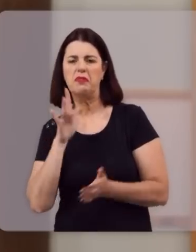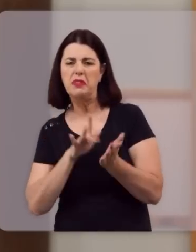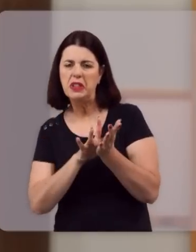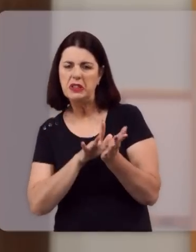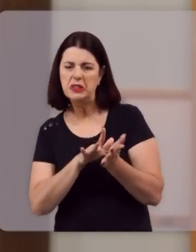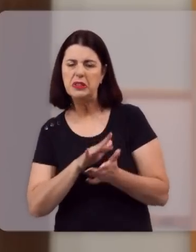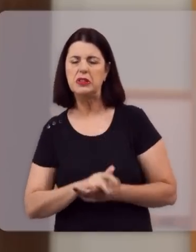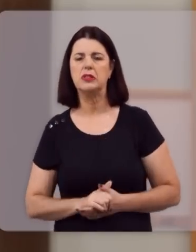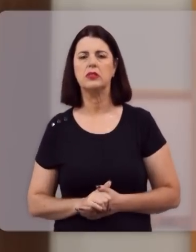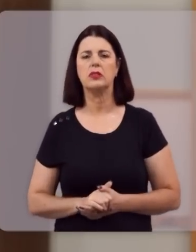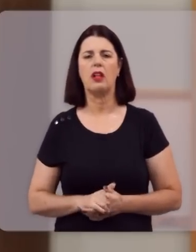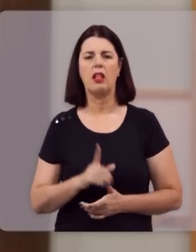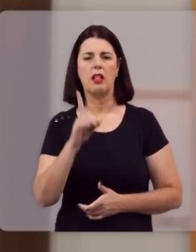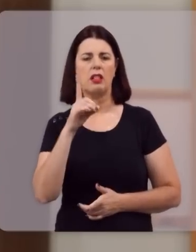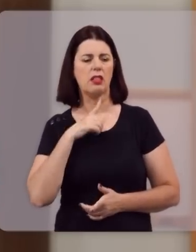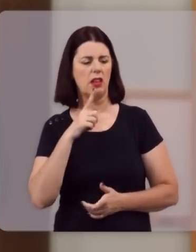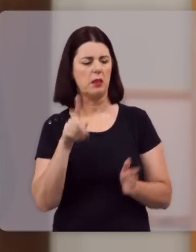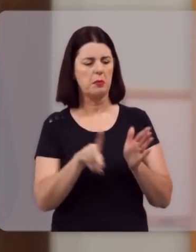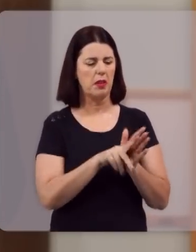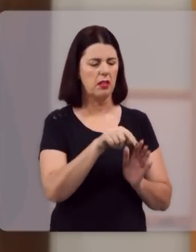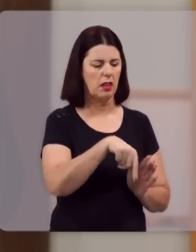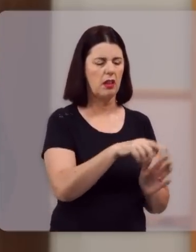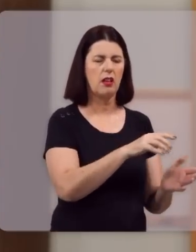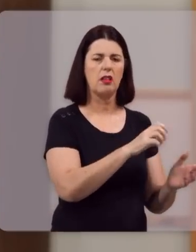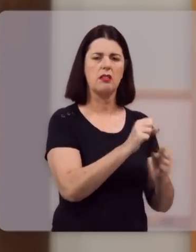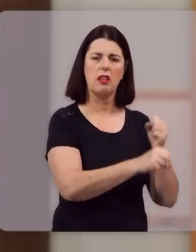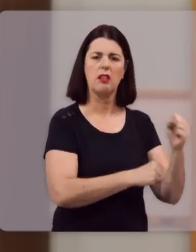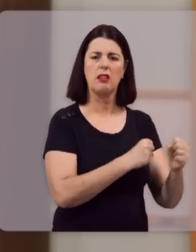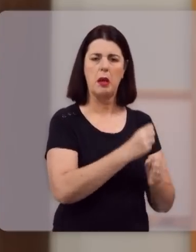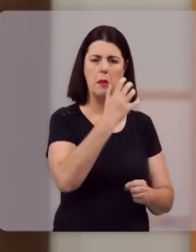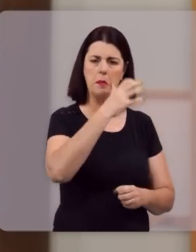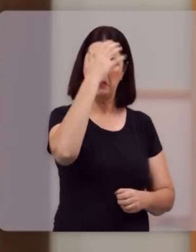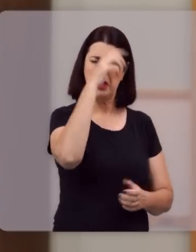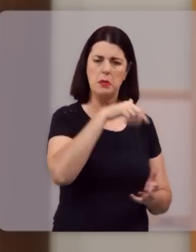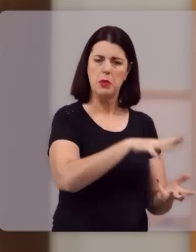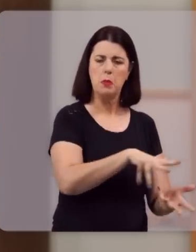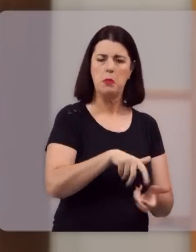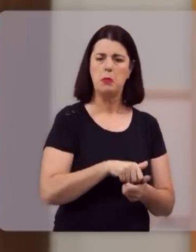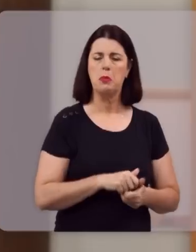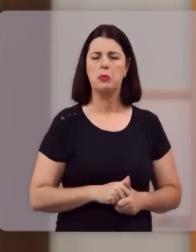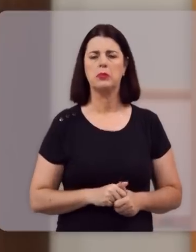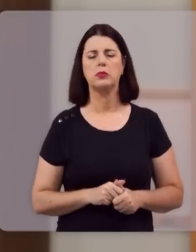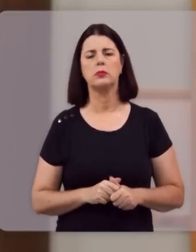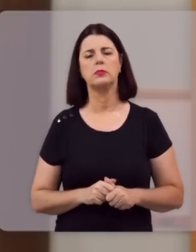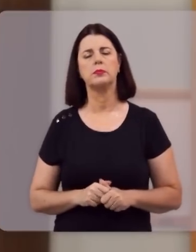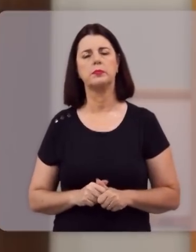suplantador, Deus deste século, príncipe deste mundo.